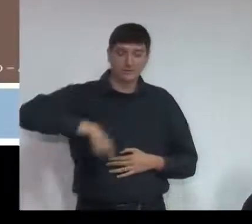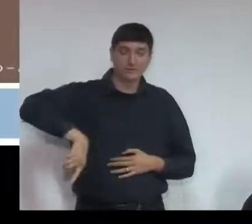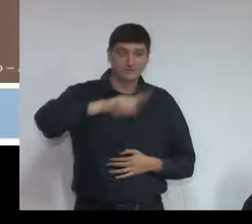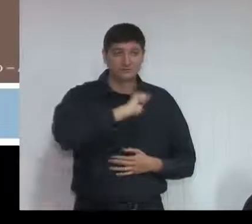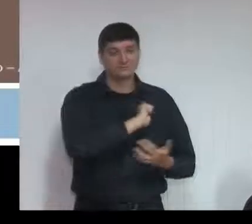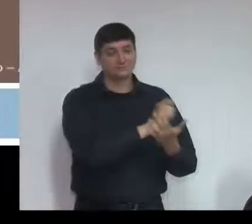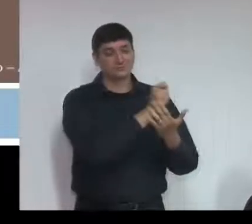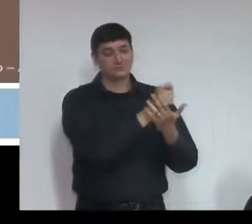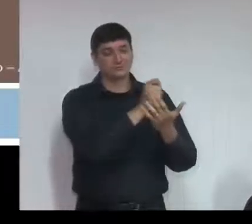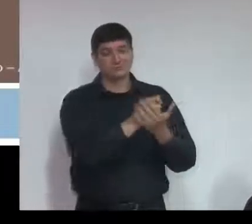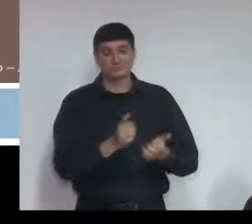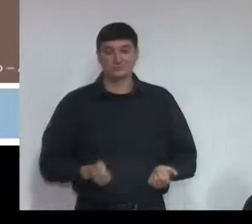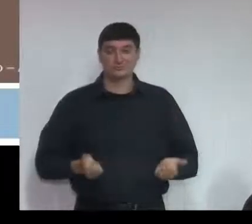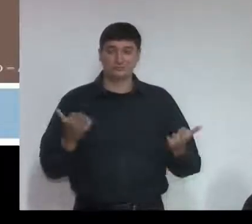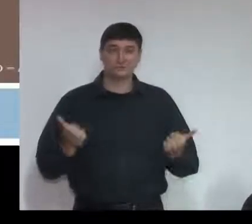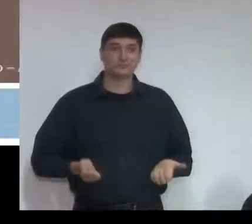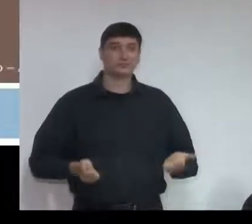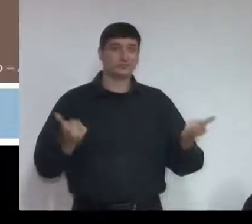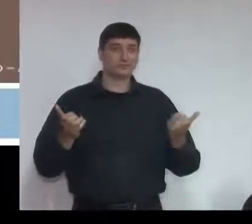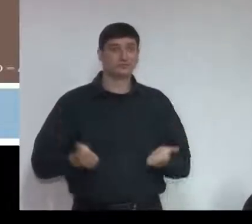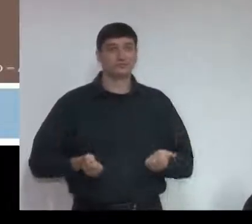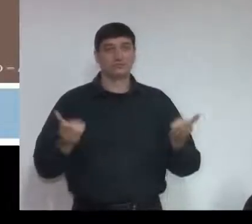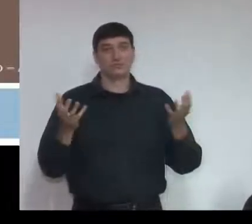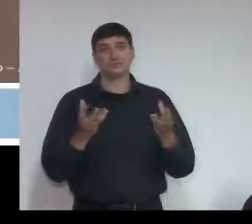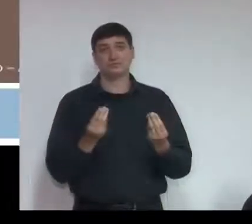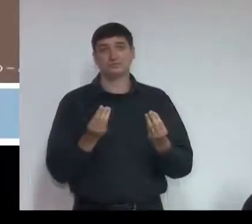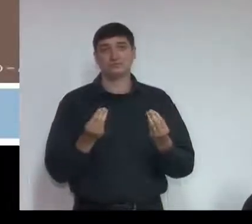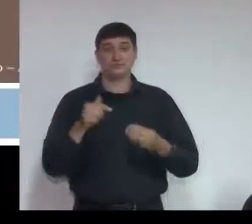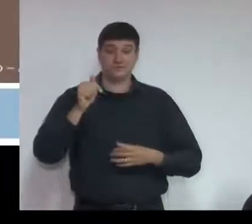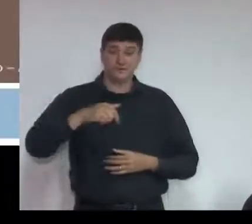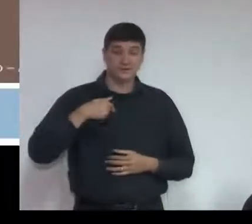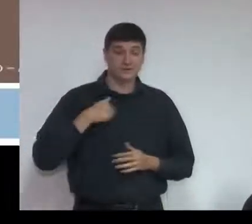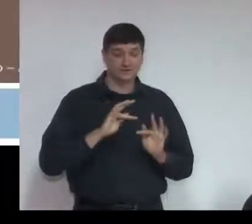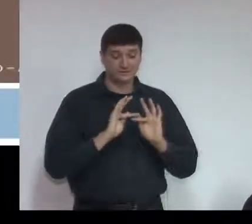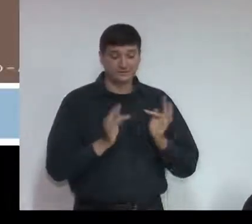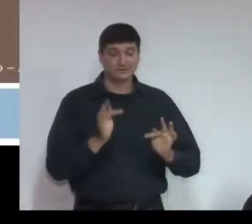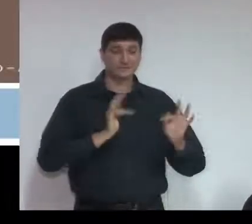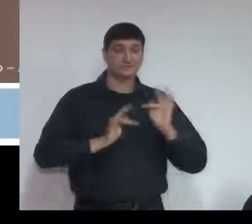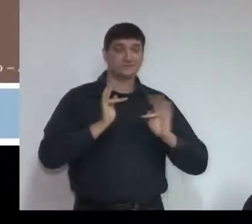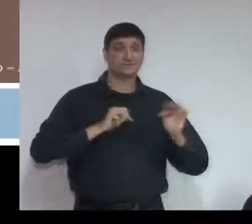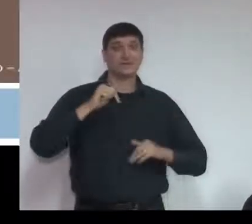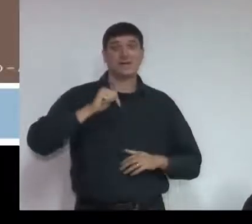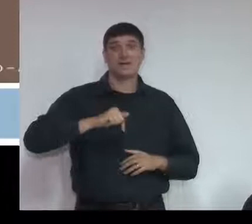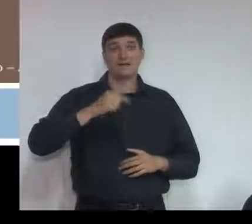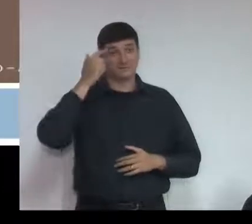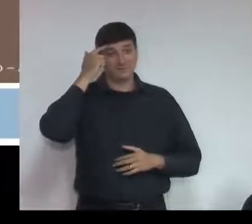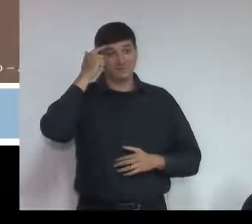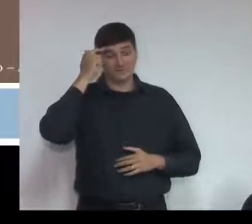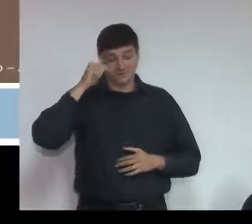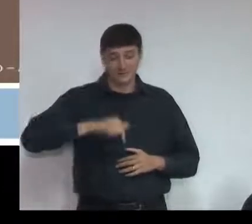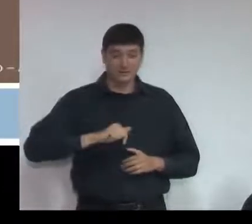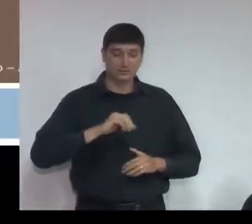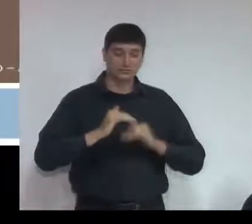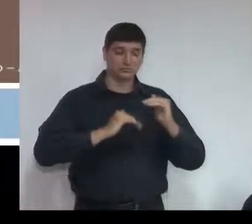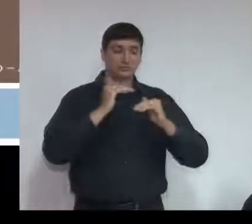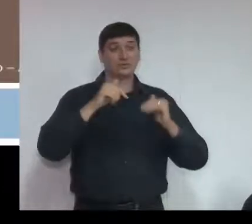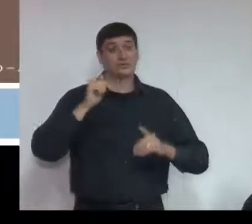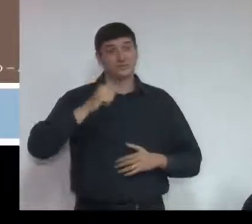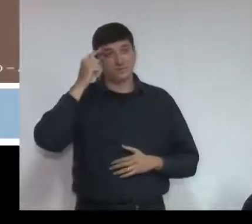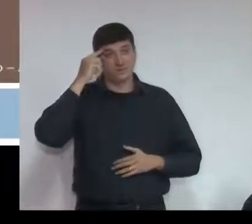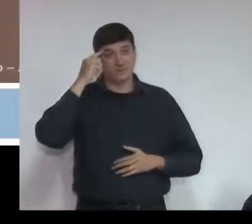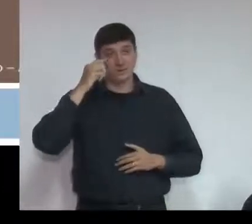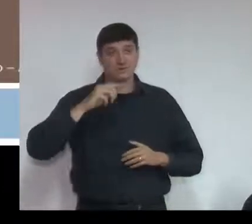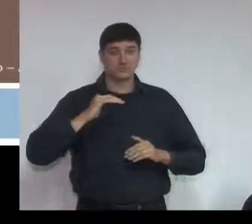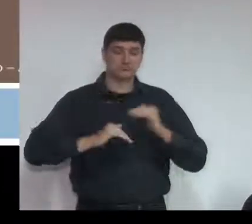com toda simplicidade, mas falando tecnicamente, pensando na engenharia de produção, pensando no que há de mais moderno,